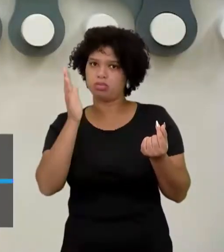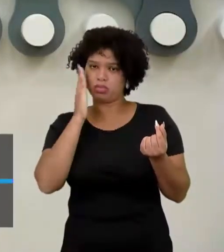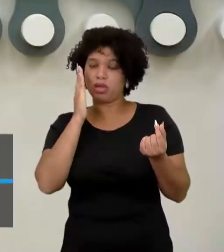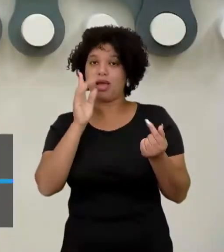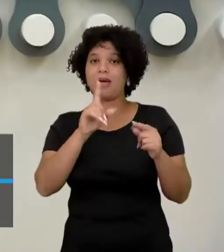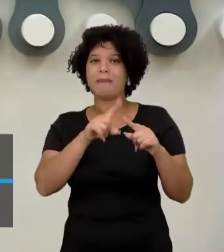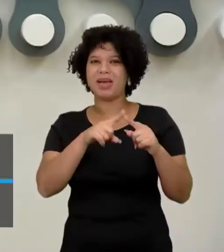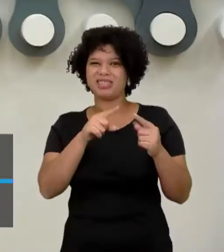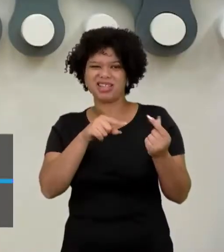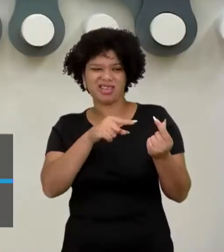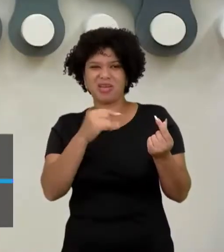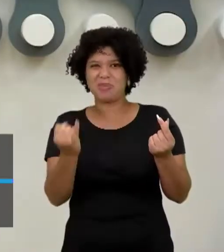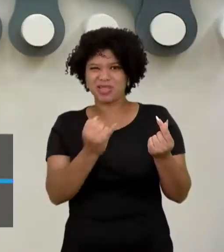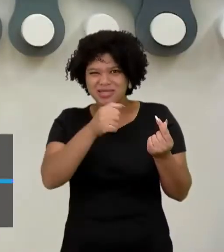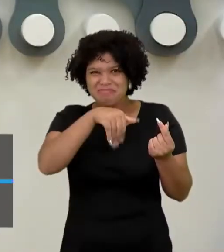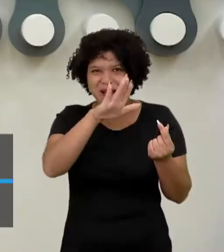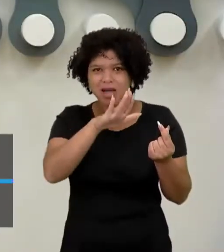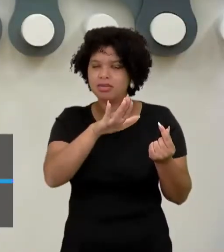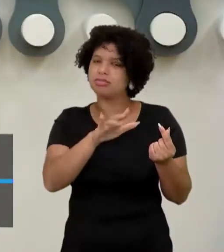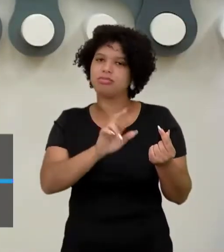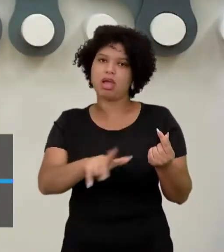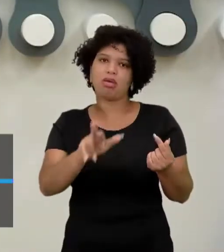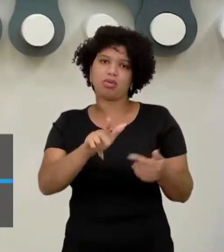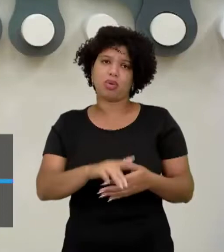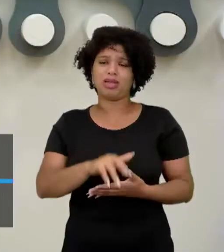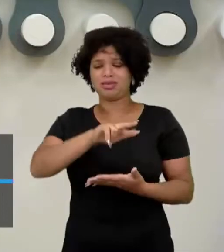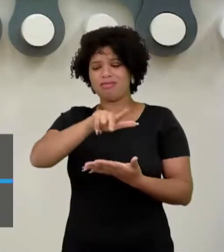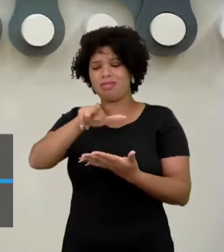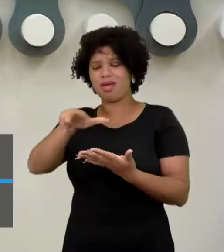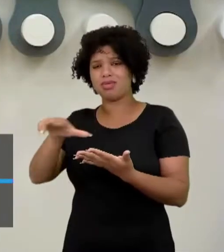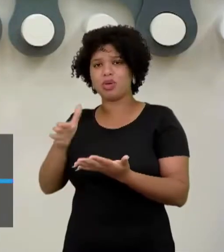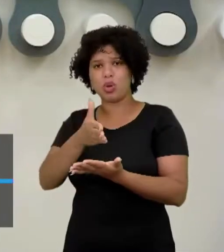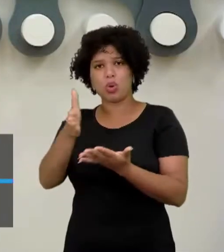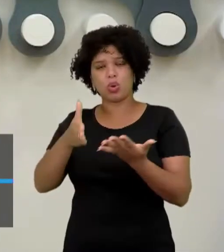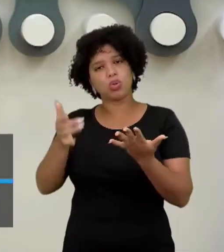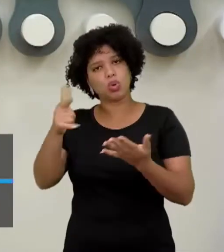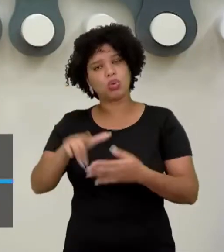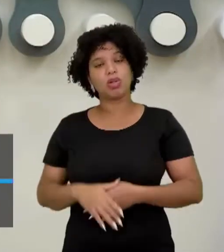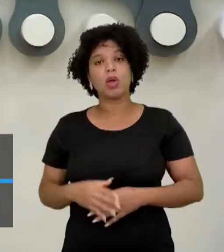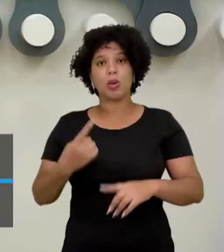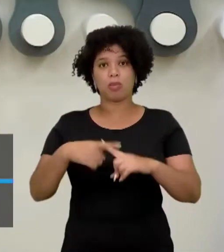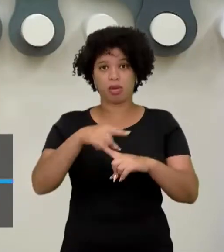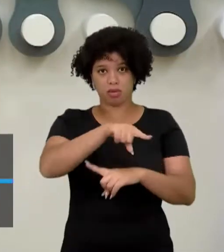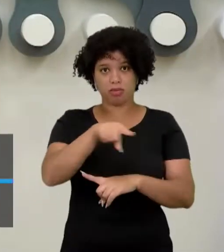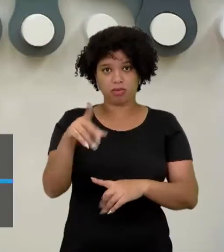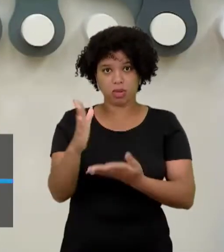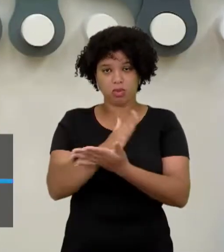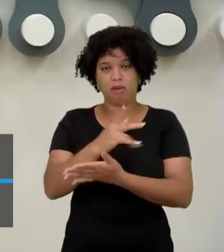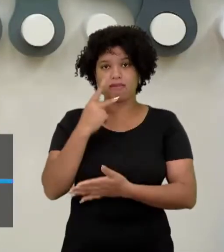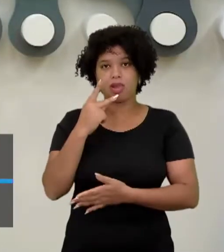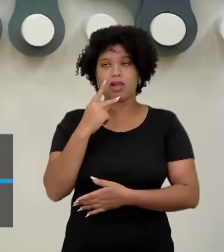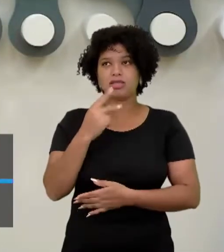importante. Mas a gente também tem que considerar outros aspectos. É igual, muitas de vocês hoje